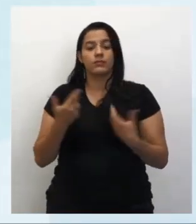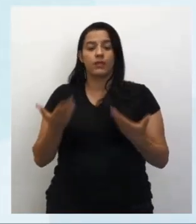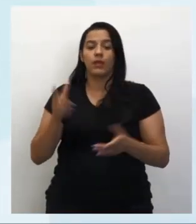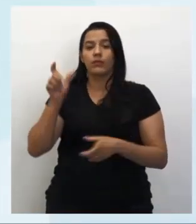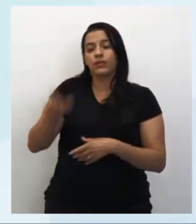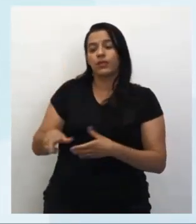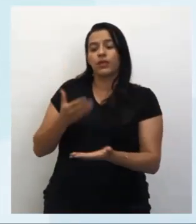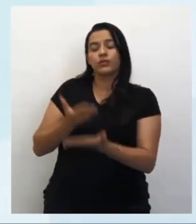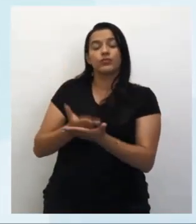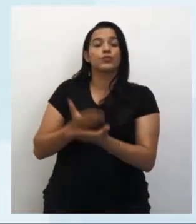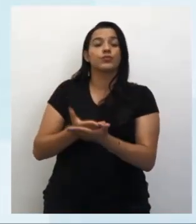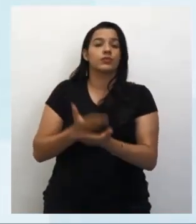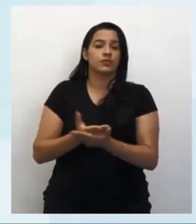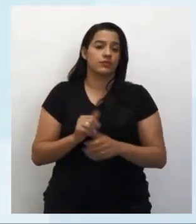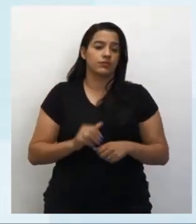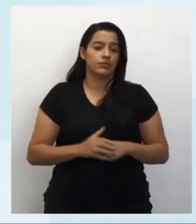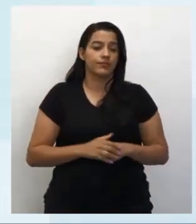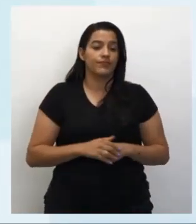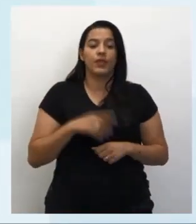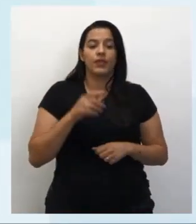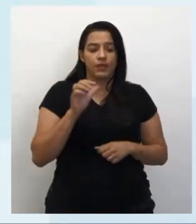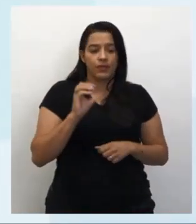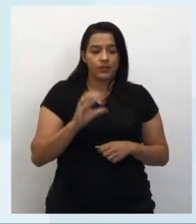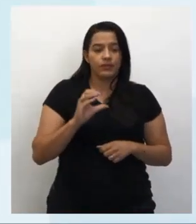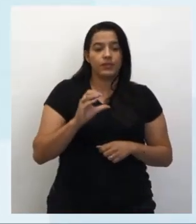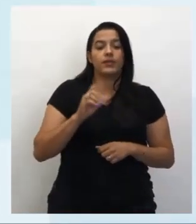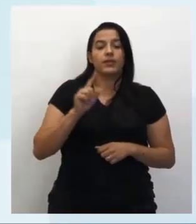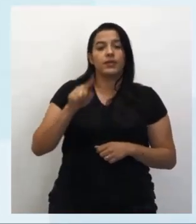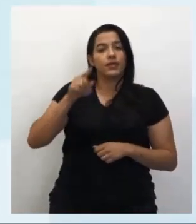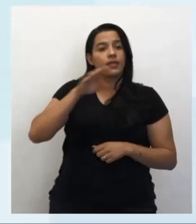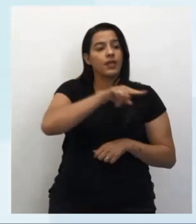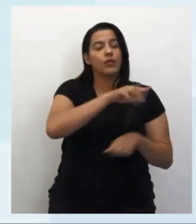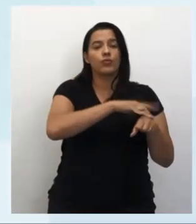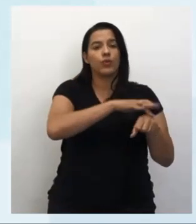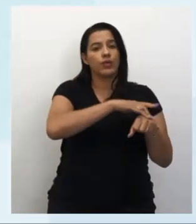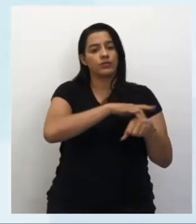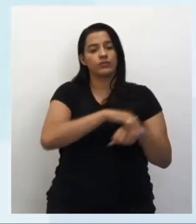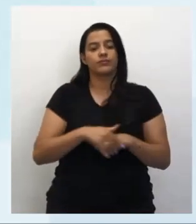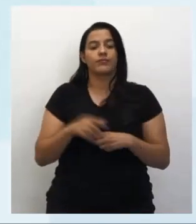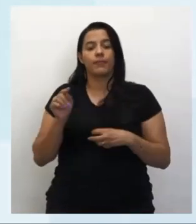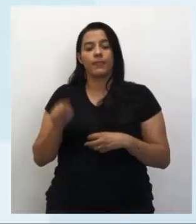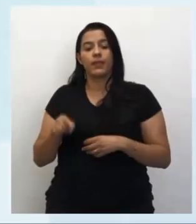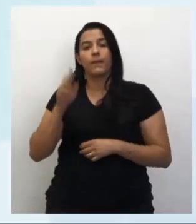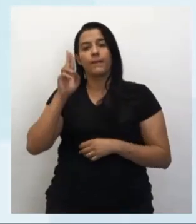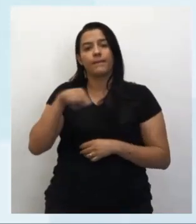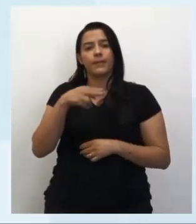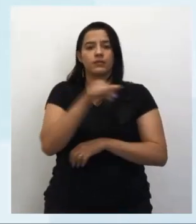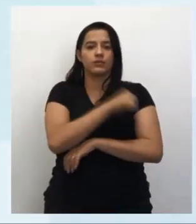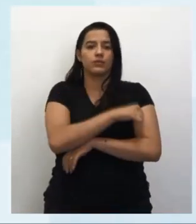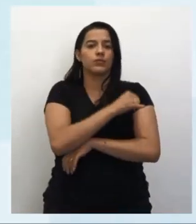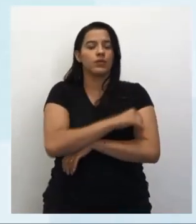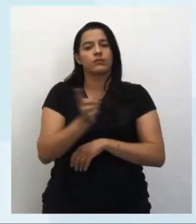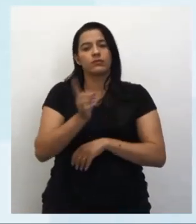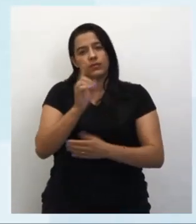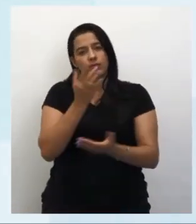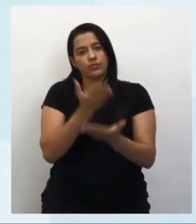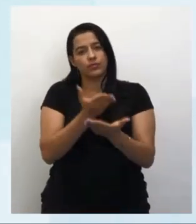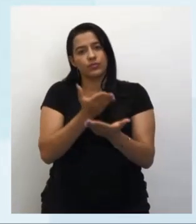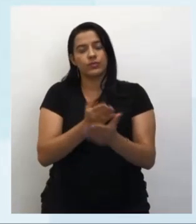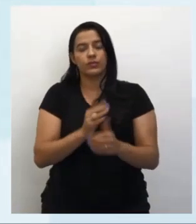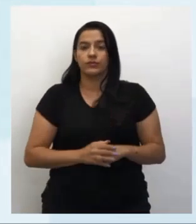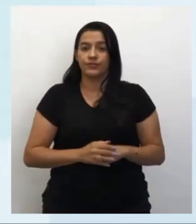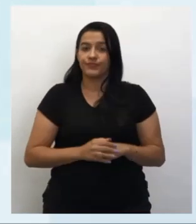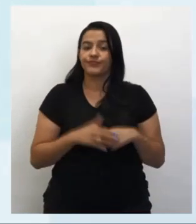de teologia. O coronel Felisberto, o coronel, ele é o doente. Um padre de Niterói, não, é um estudante. O